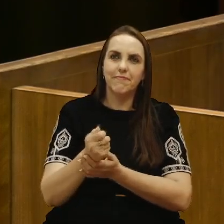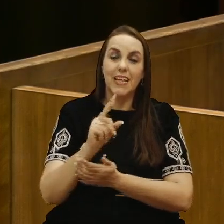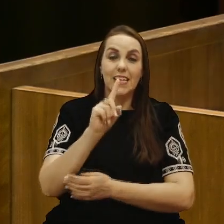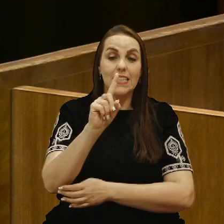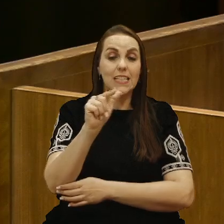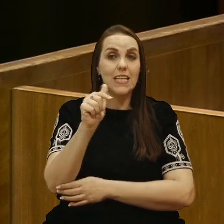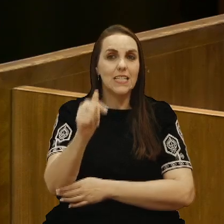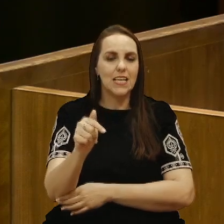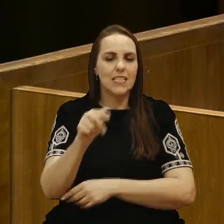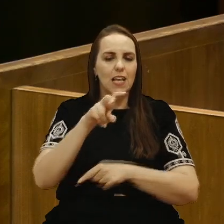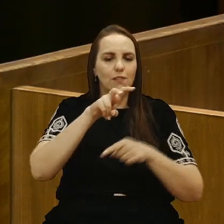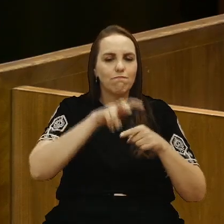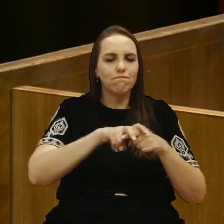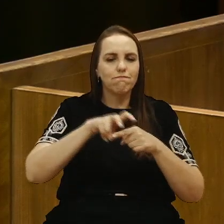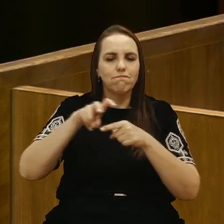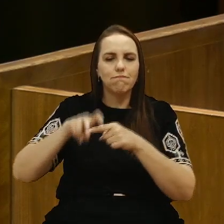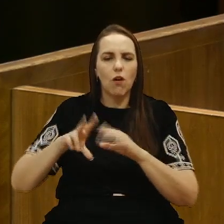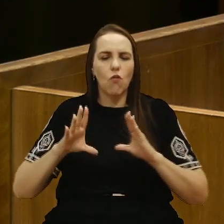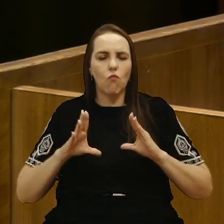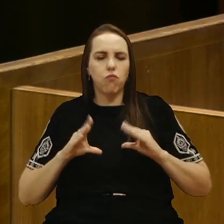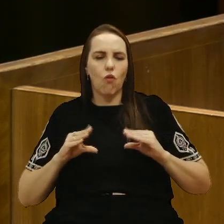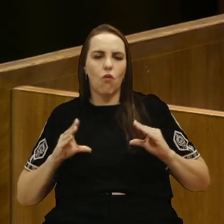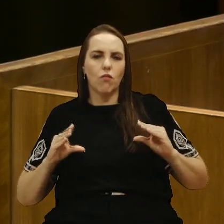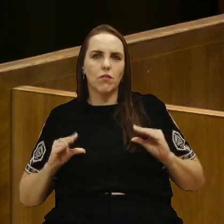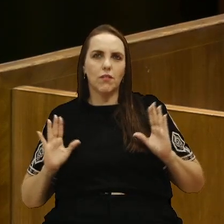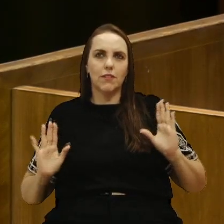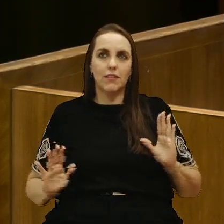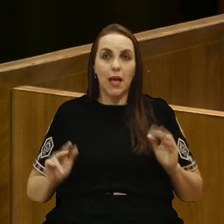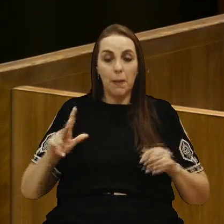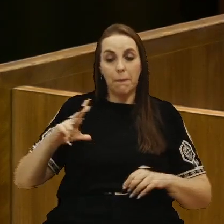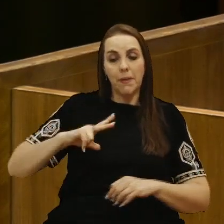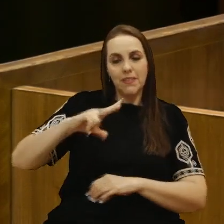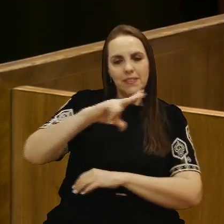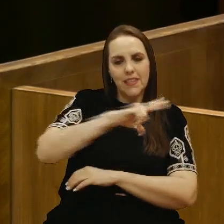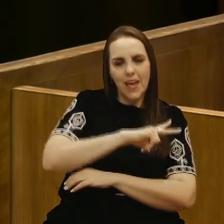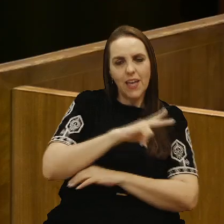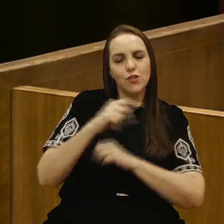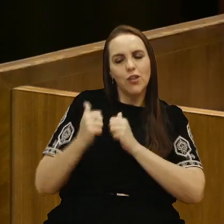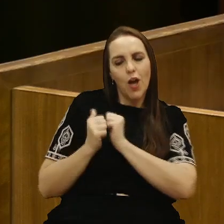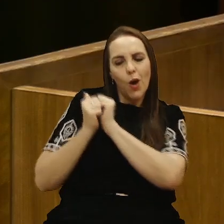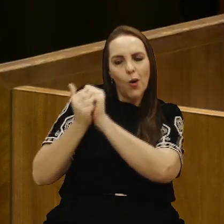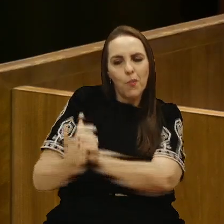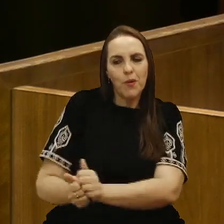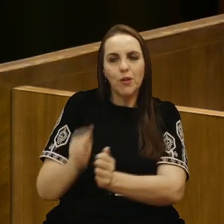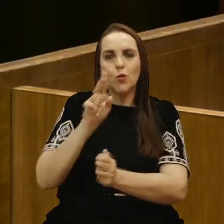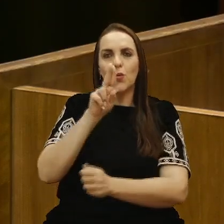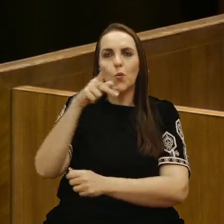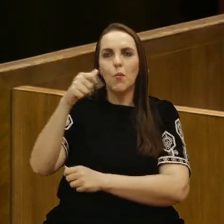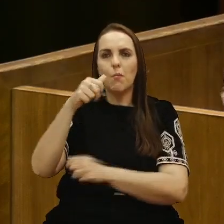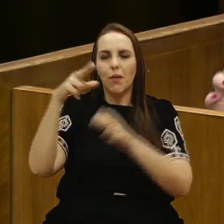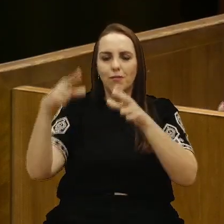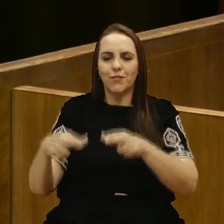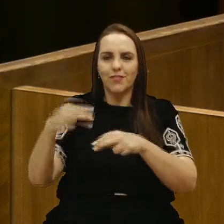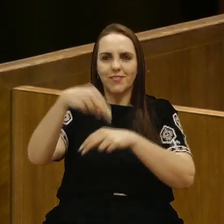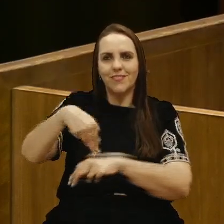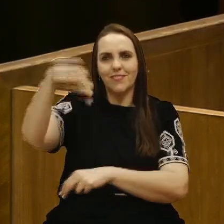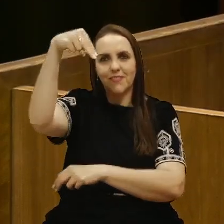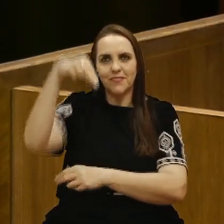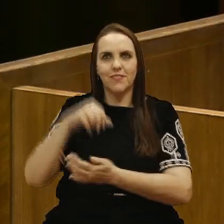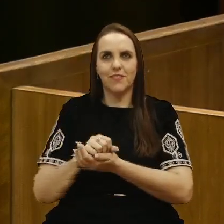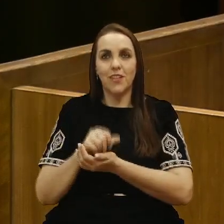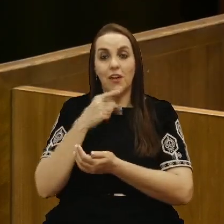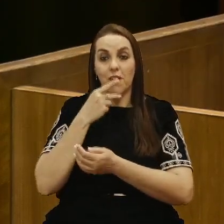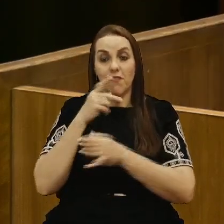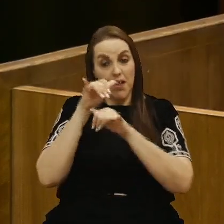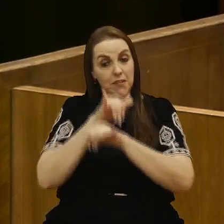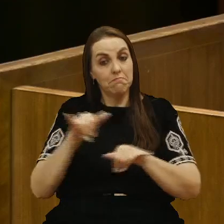17 poltronas confortáveis para pacientes e acompanhantes da UPA Zona Norte. Diz aqui na